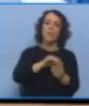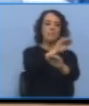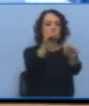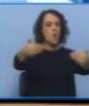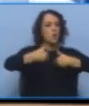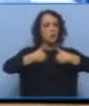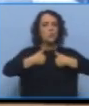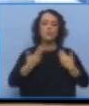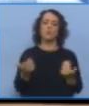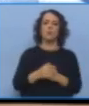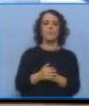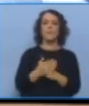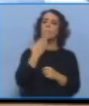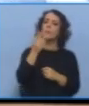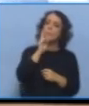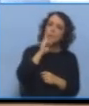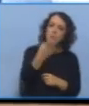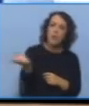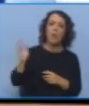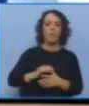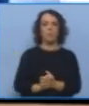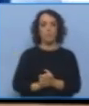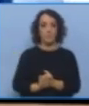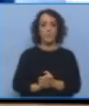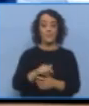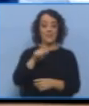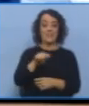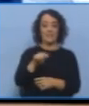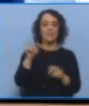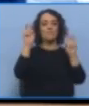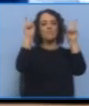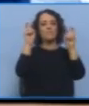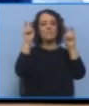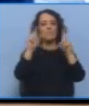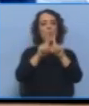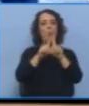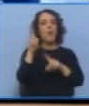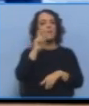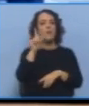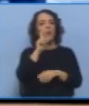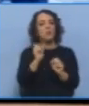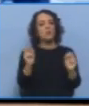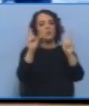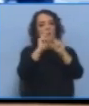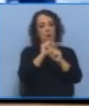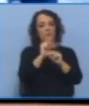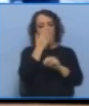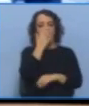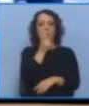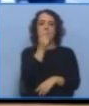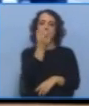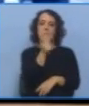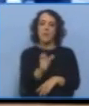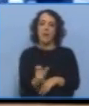é pedir perdão. E a introdução destes novos valores, deste léxico no mundo